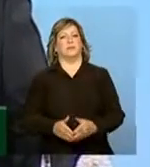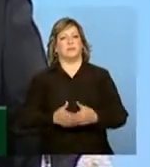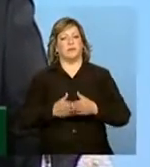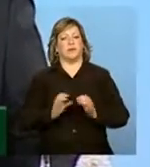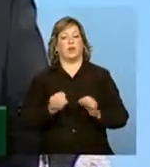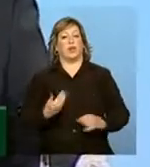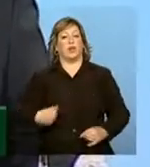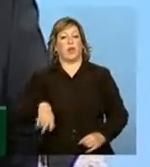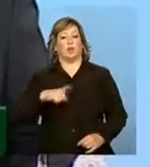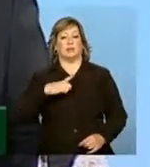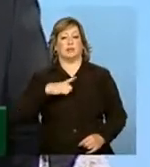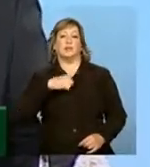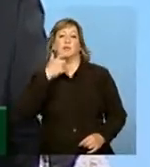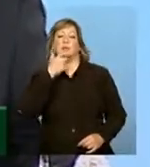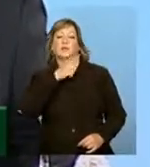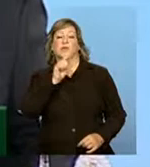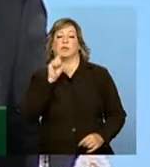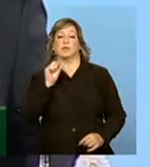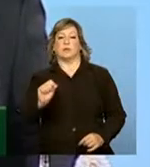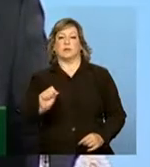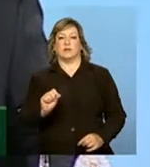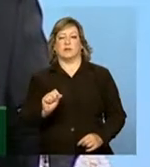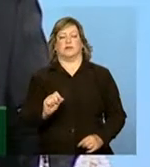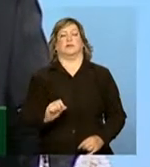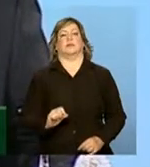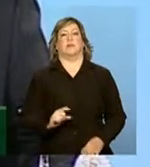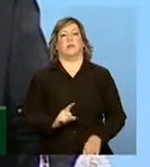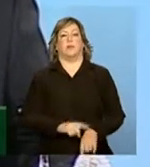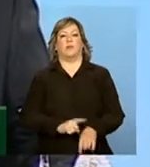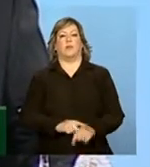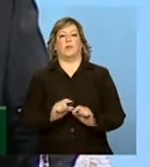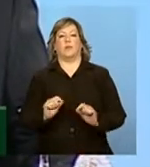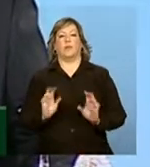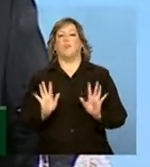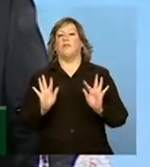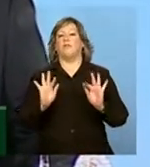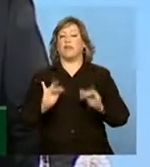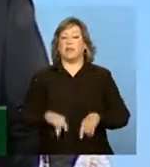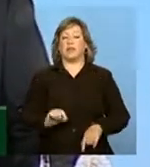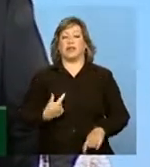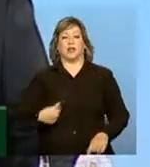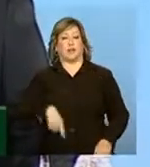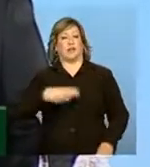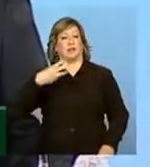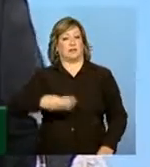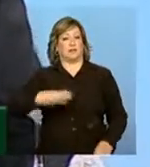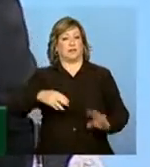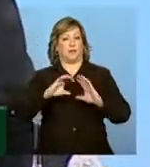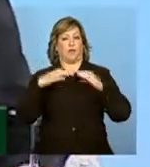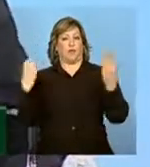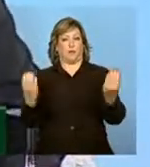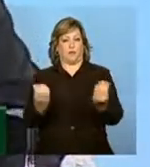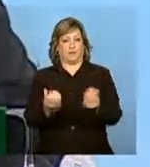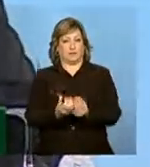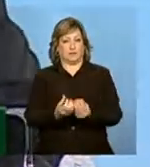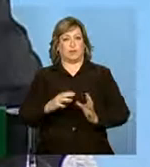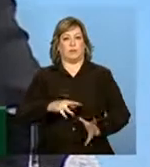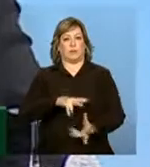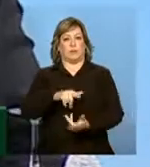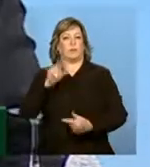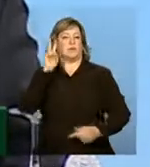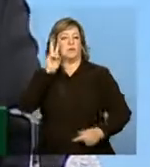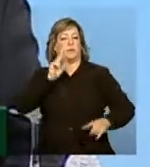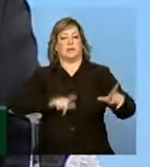estamos chegando à fase final da nossa terceira Conferência Global sobre